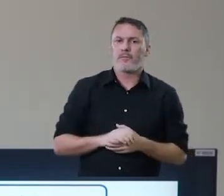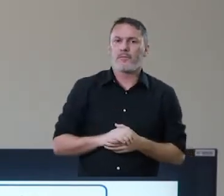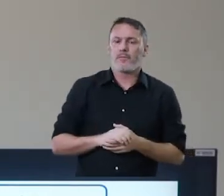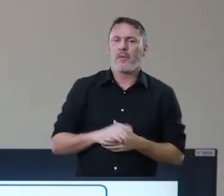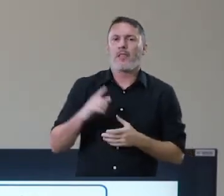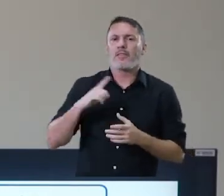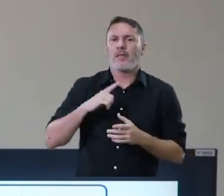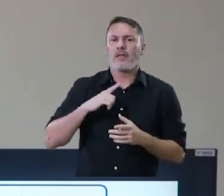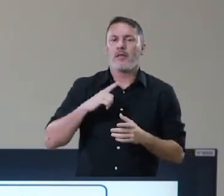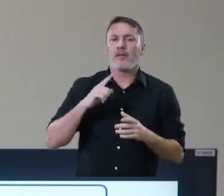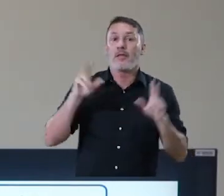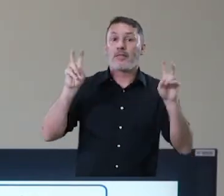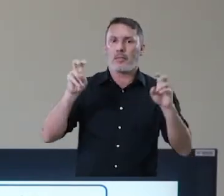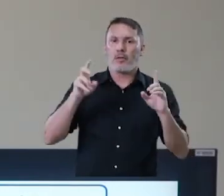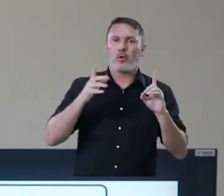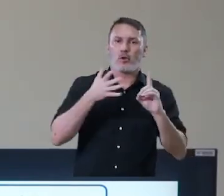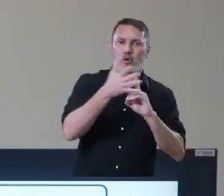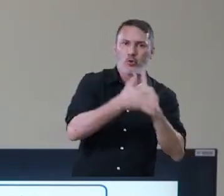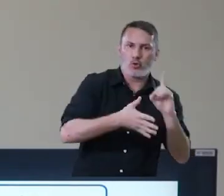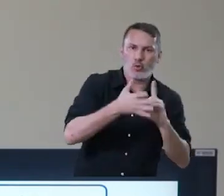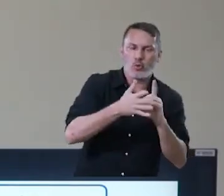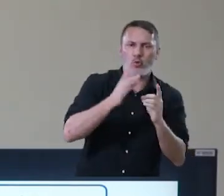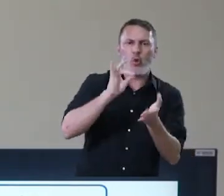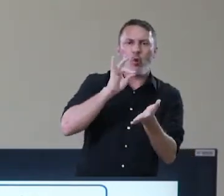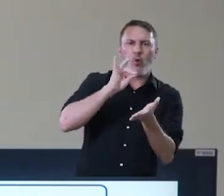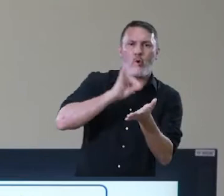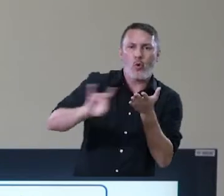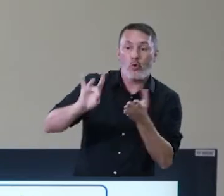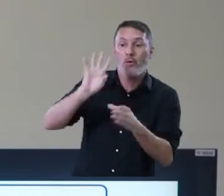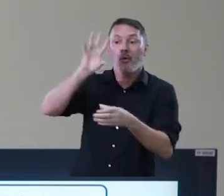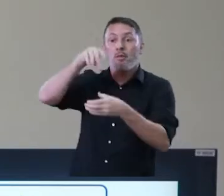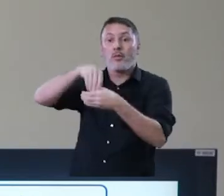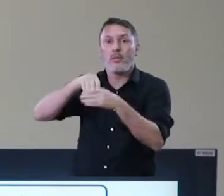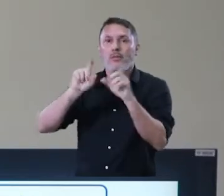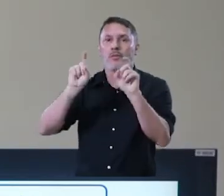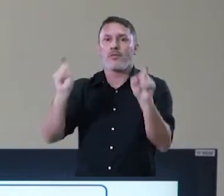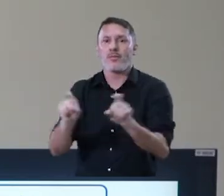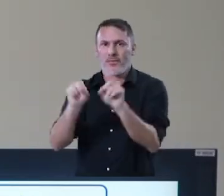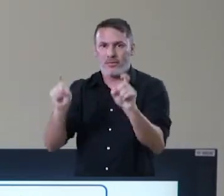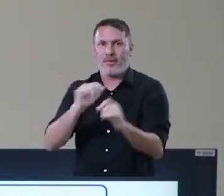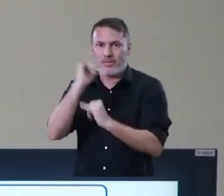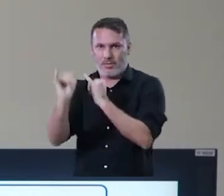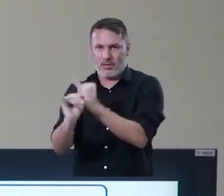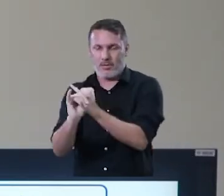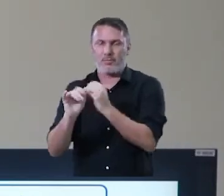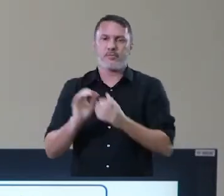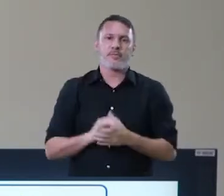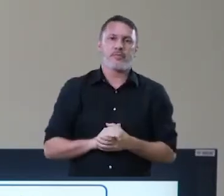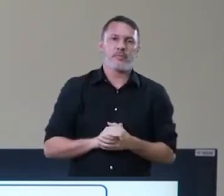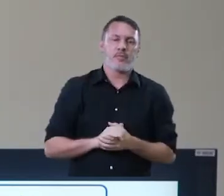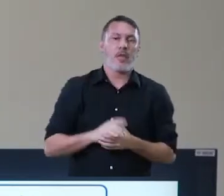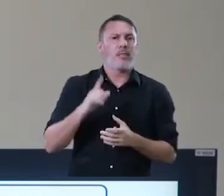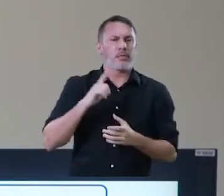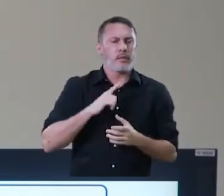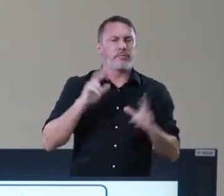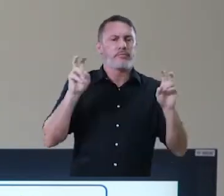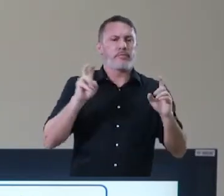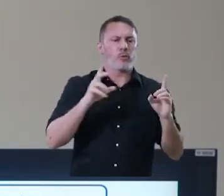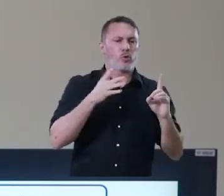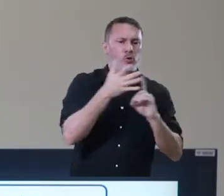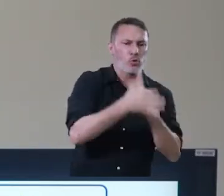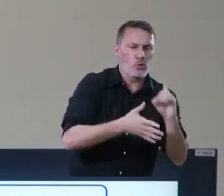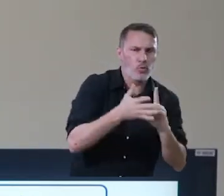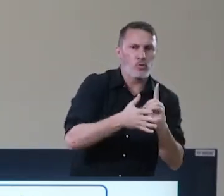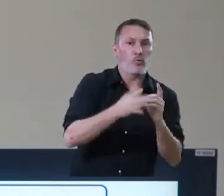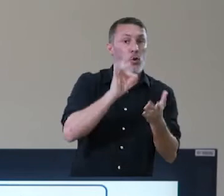aqui. Discurso de ódio na internet. Vamos supor que caia um tema relativo a isso aí. Discurso